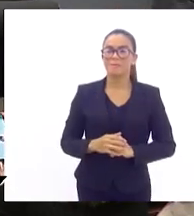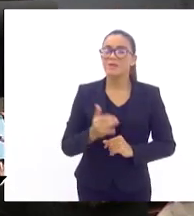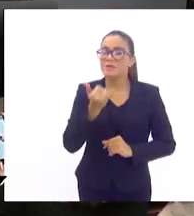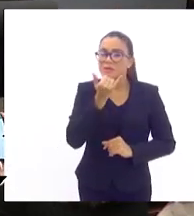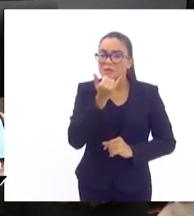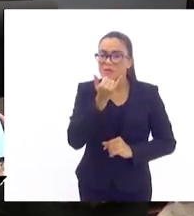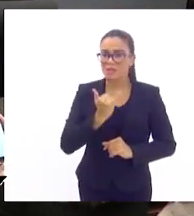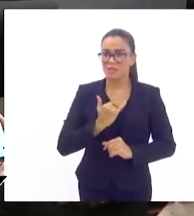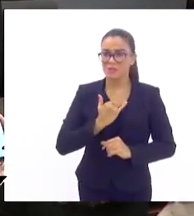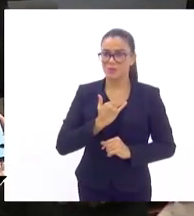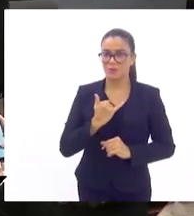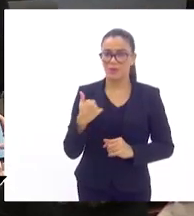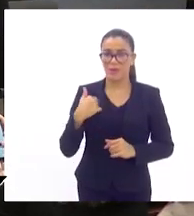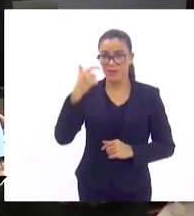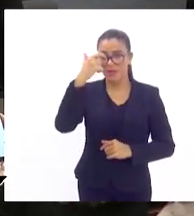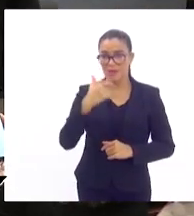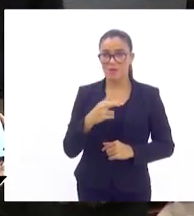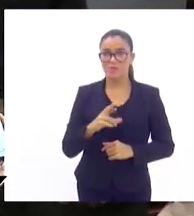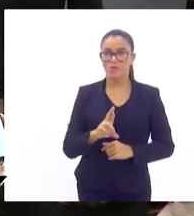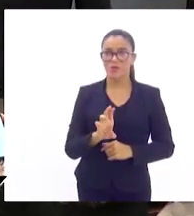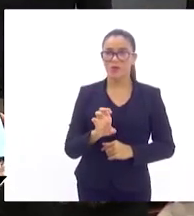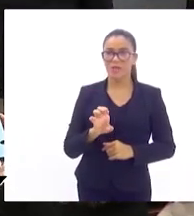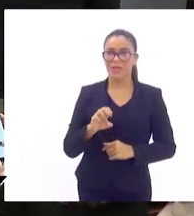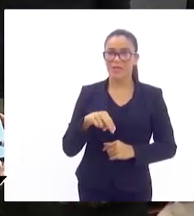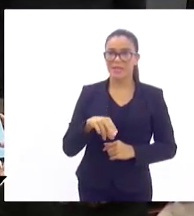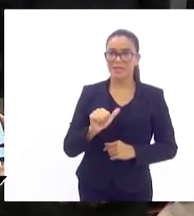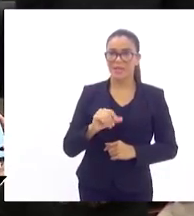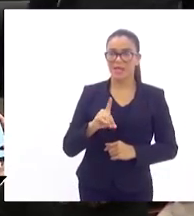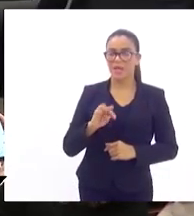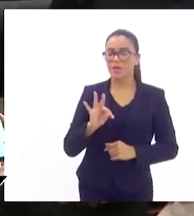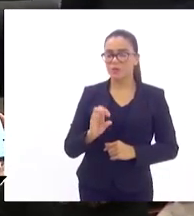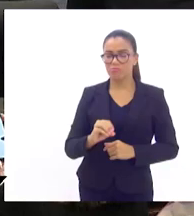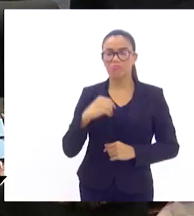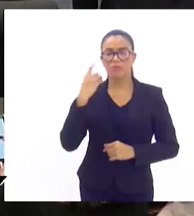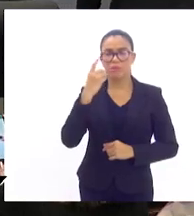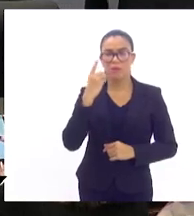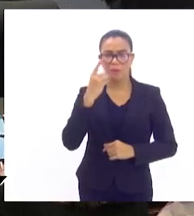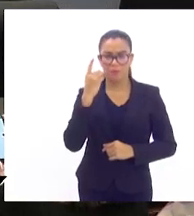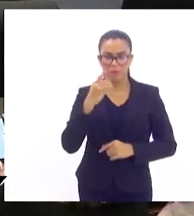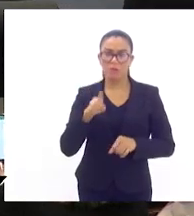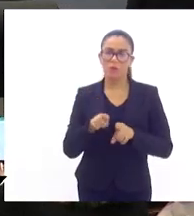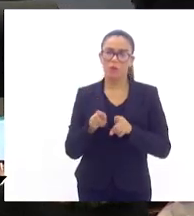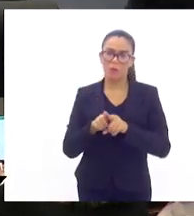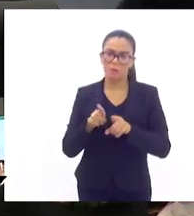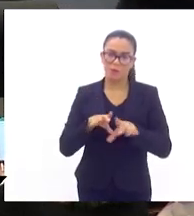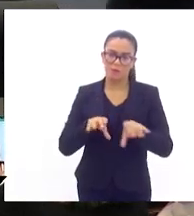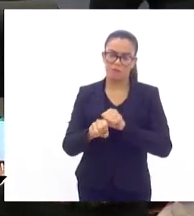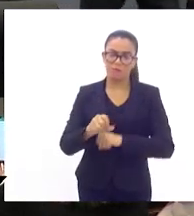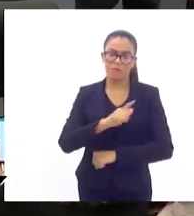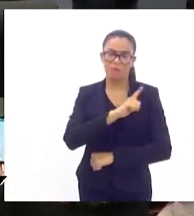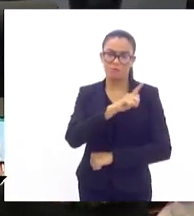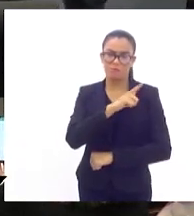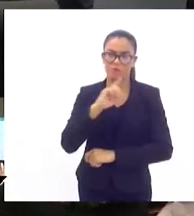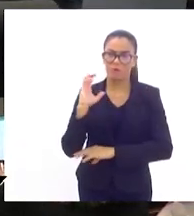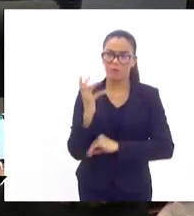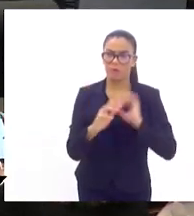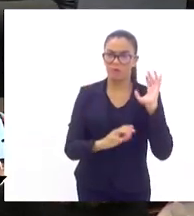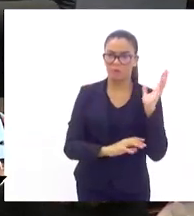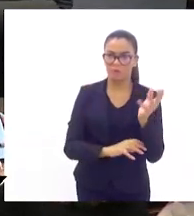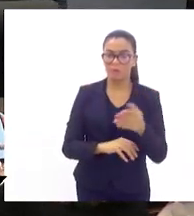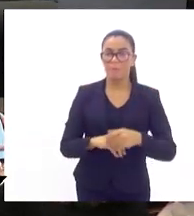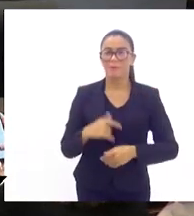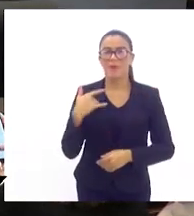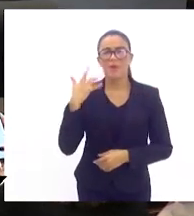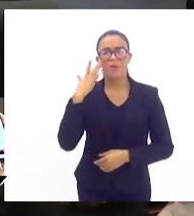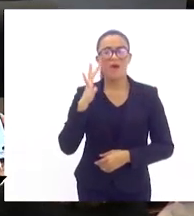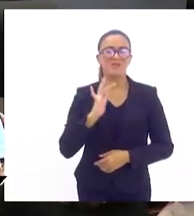desculpa, eu vou me apresentar aqui, sou Renato Machado, deputado estadual. Eu sou formado também em gestão ambiental, Lucinha. É porque, assim, eu acho